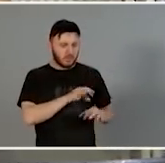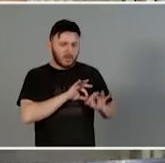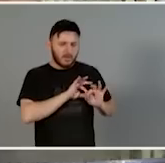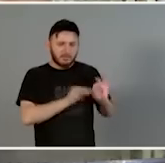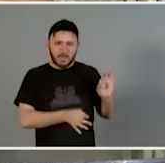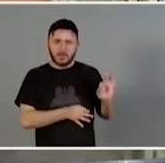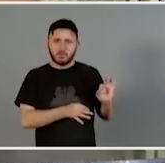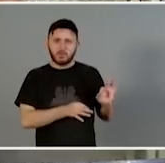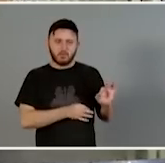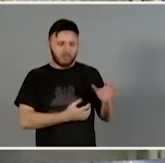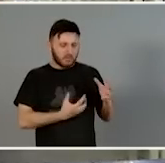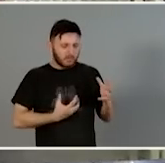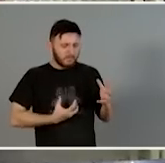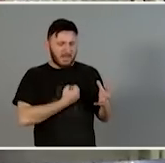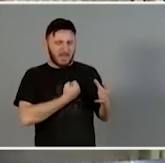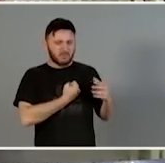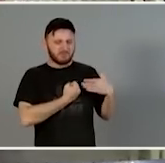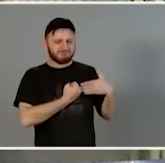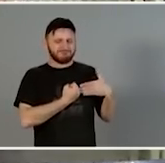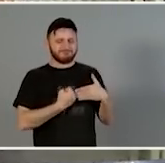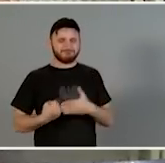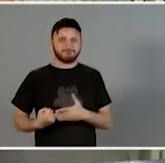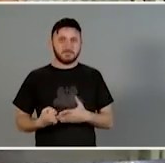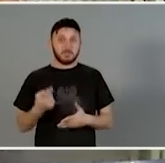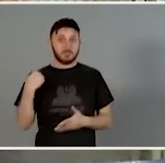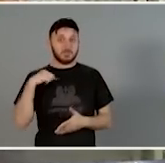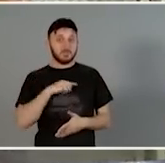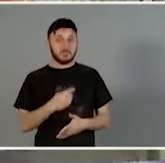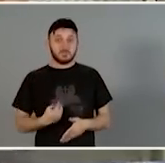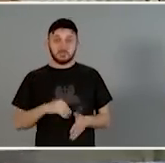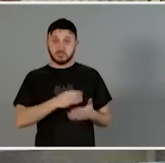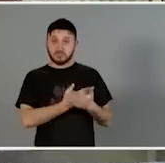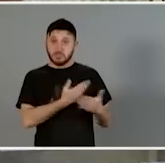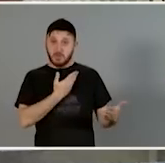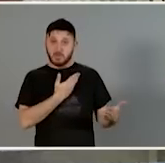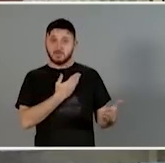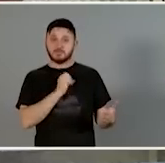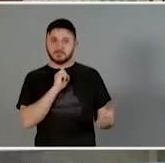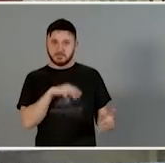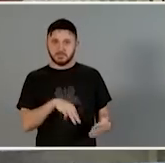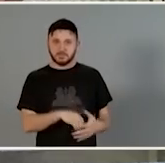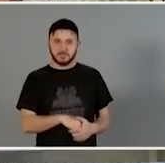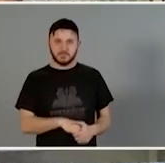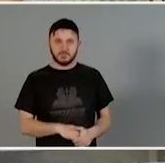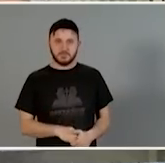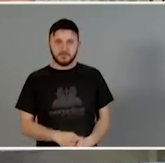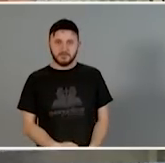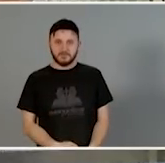No teu baú da existência você vai tirar?